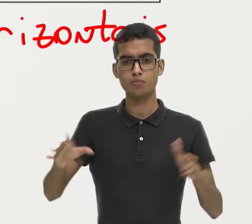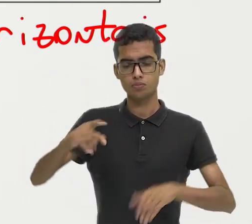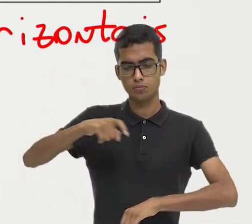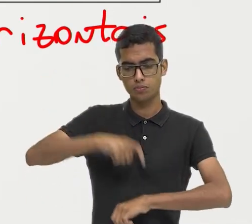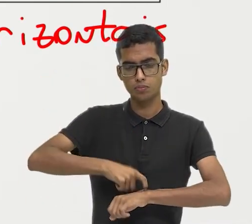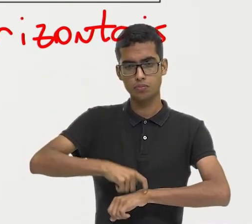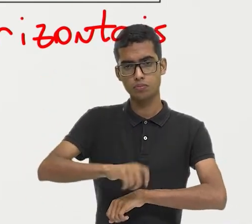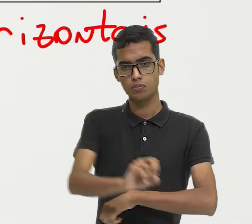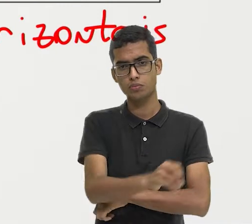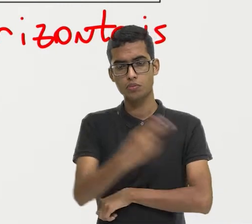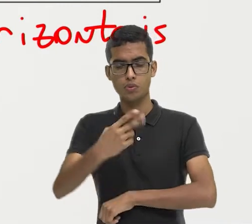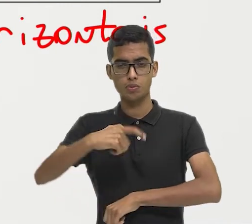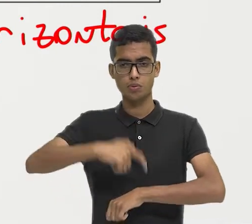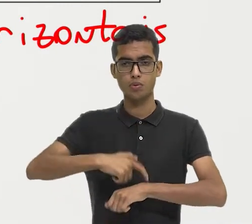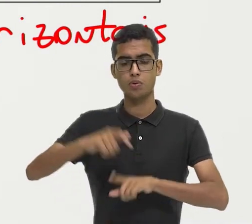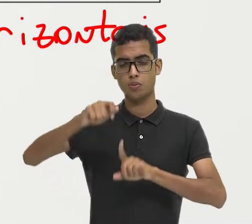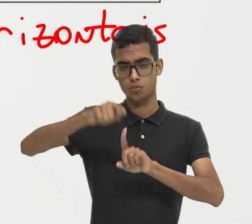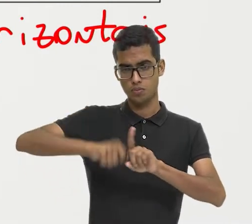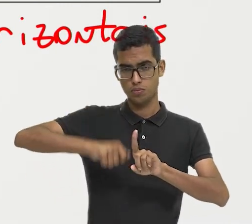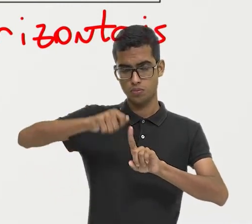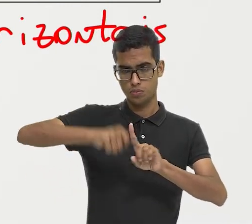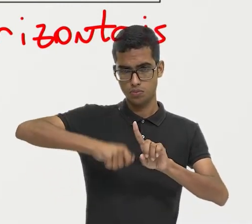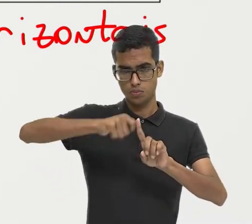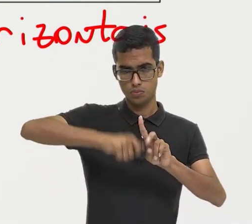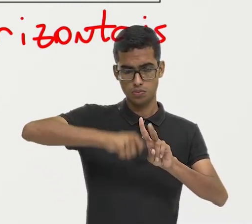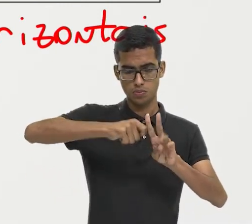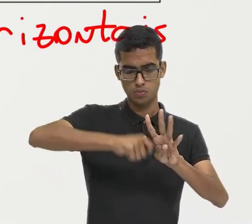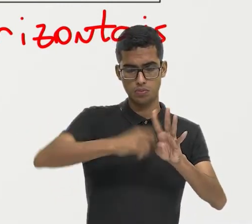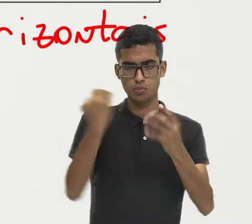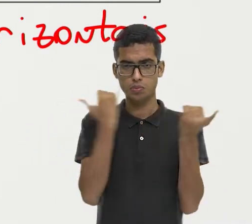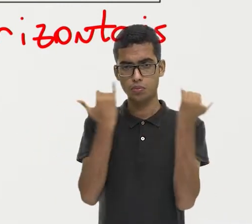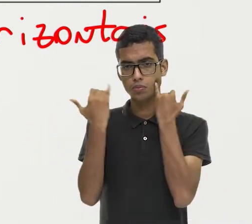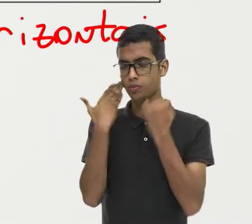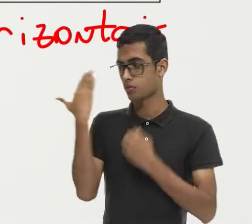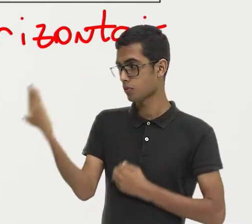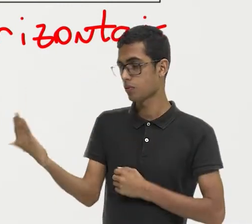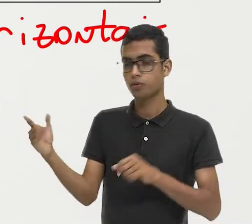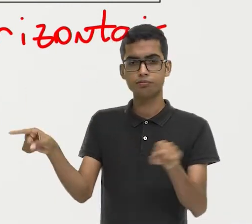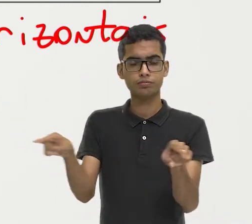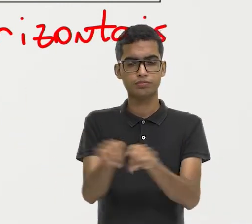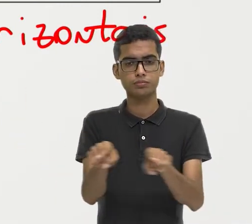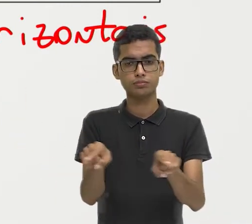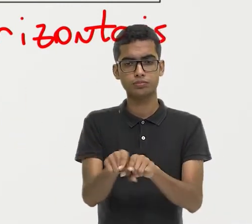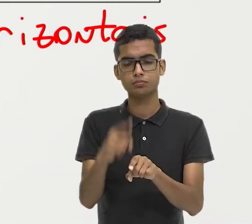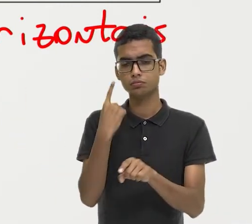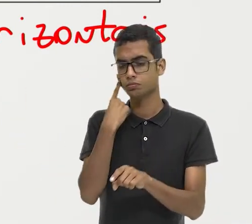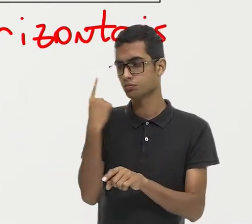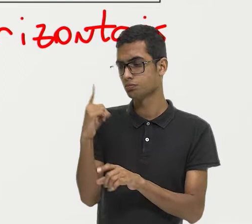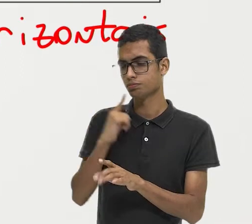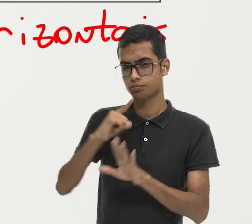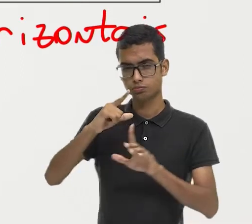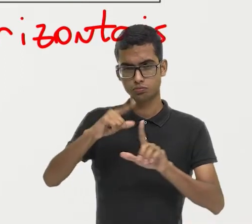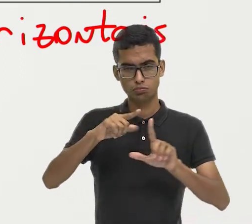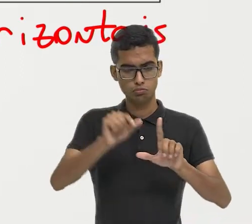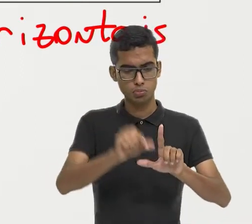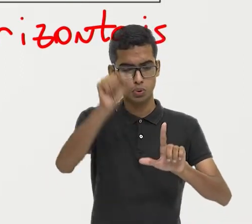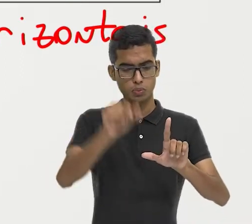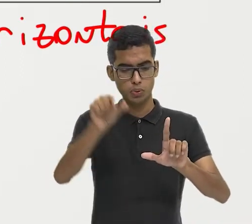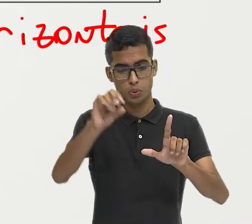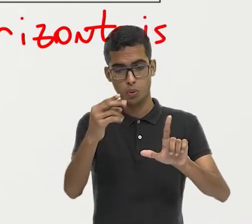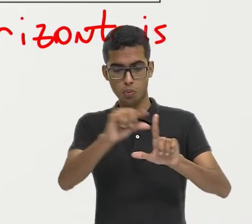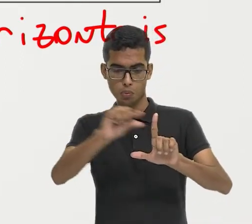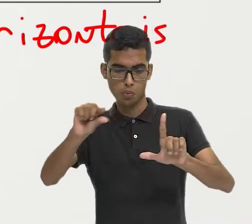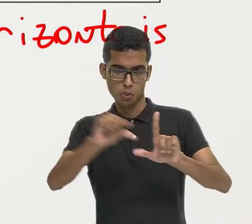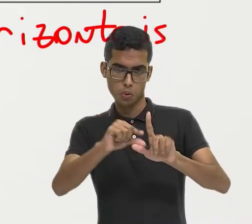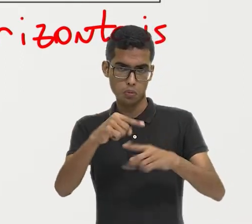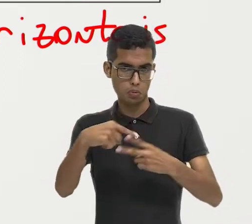período total ou período mensal, como está informado. E aí também, você com esses gráficos, ou um